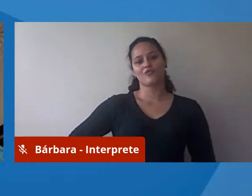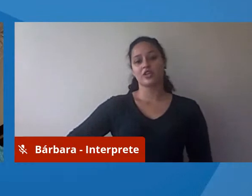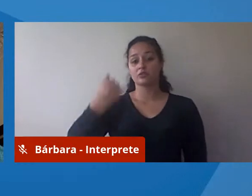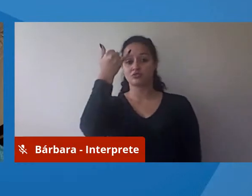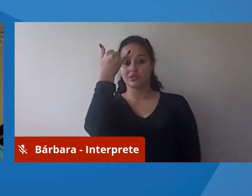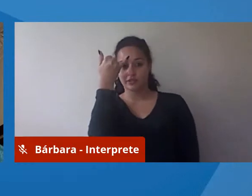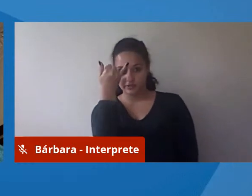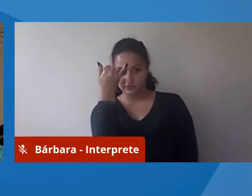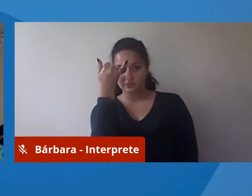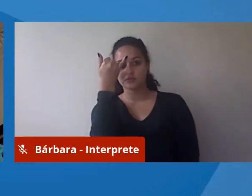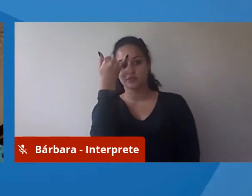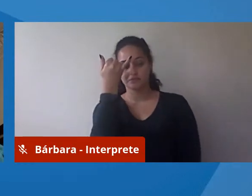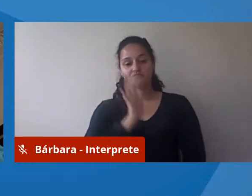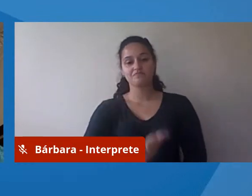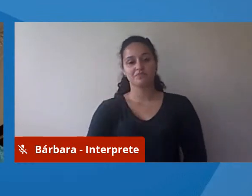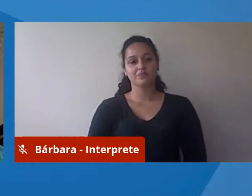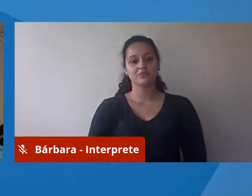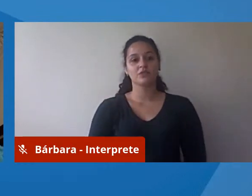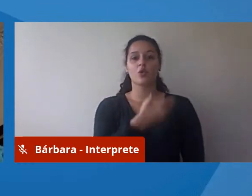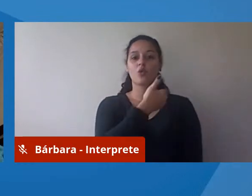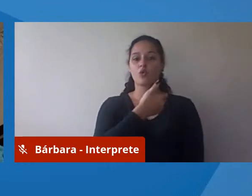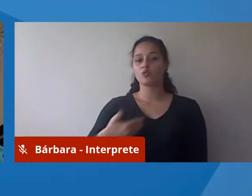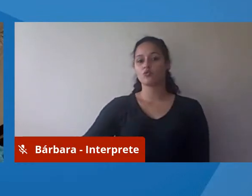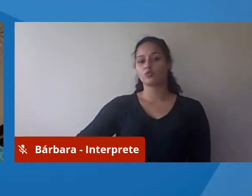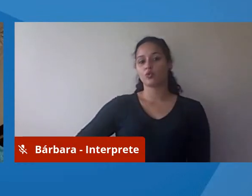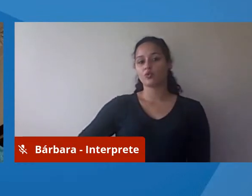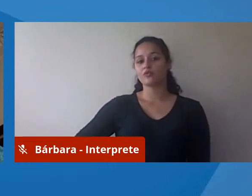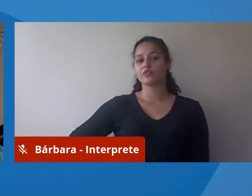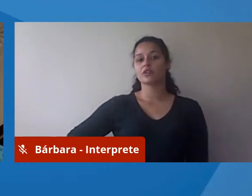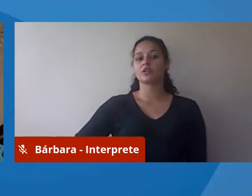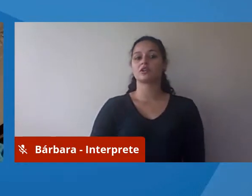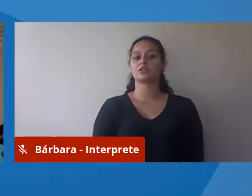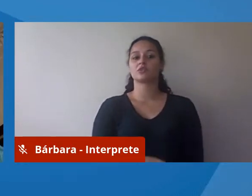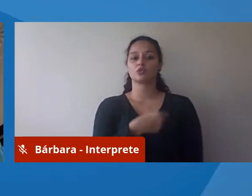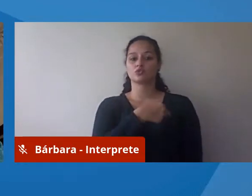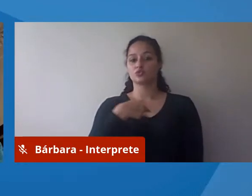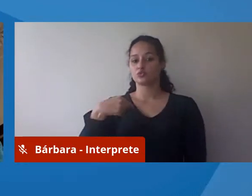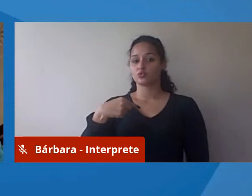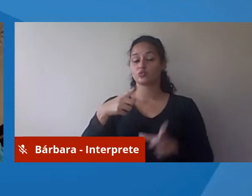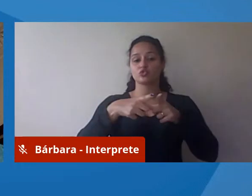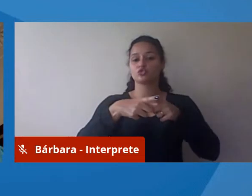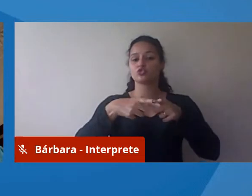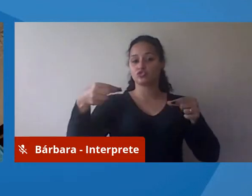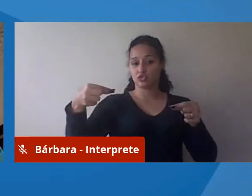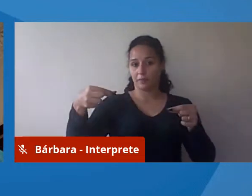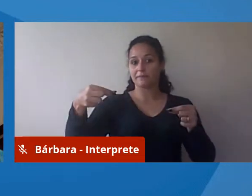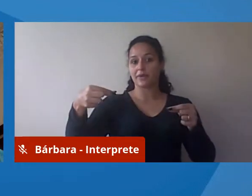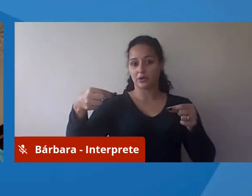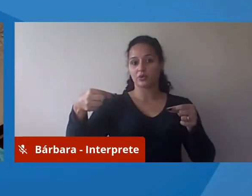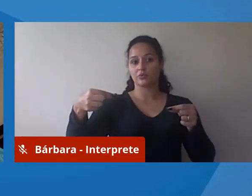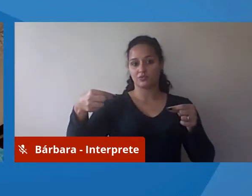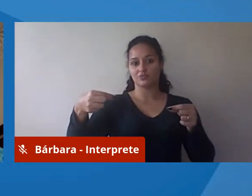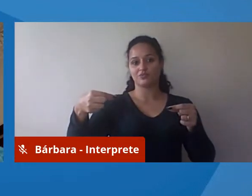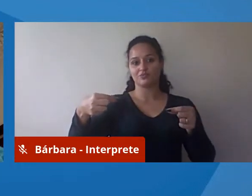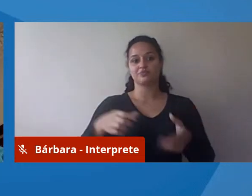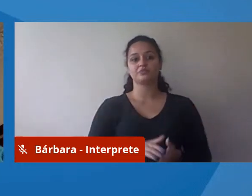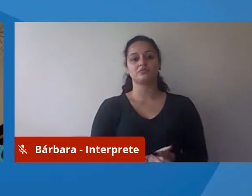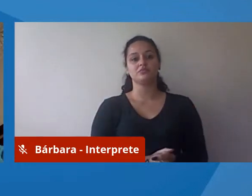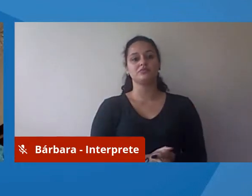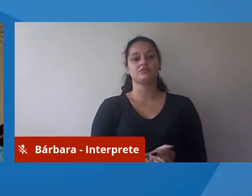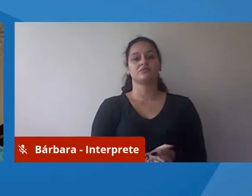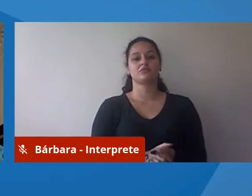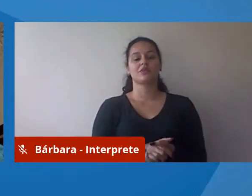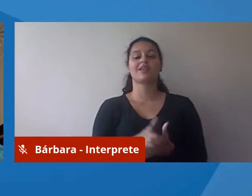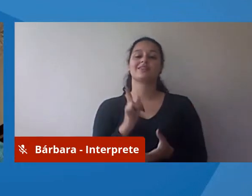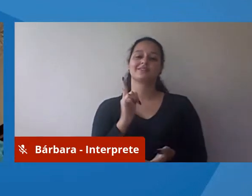né? O governo do Shinzo Abe, no Japão, ele se demitiu, mas o braço direito dele assumiu, então é a mesma coisa.